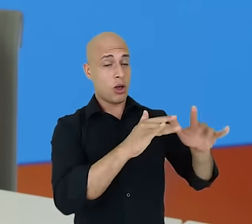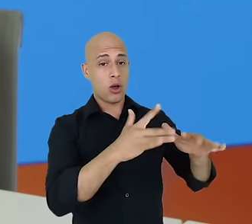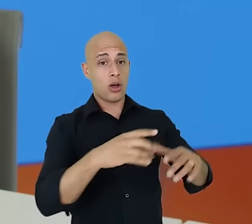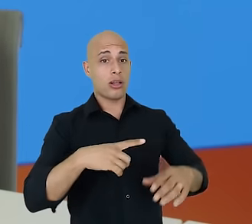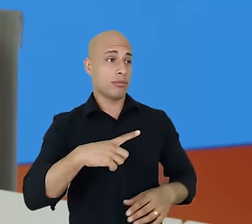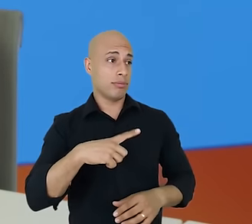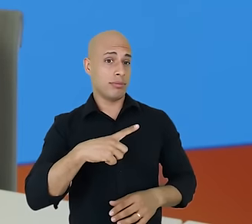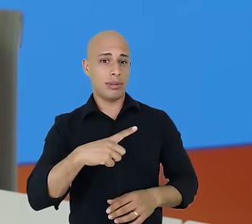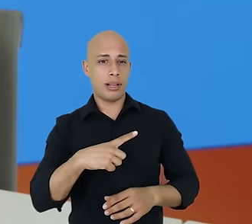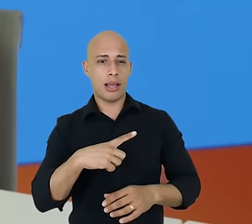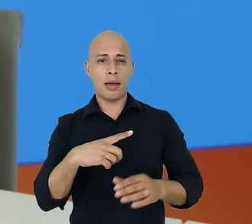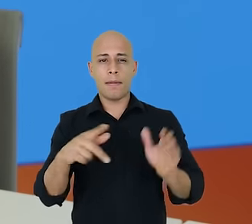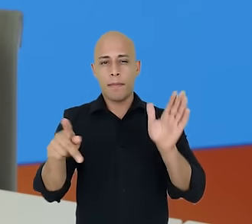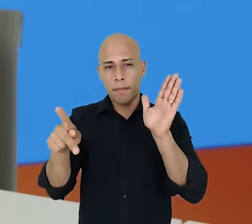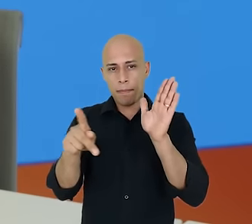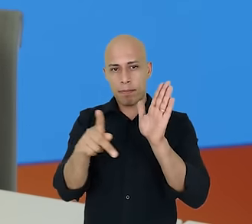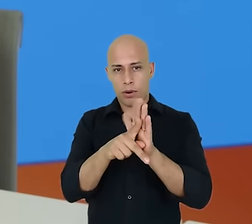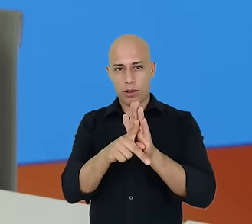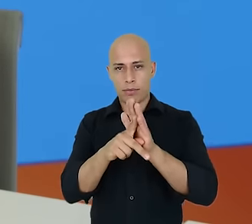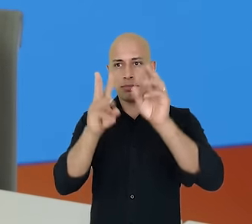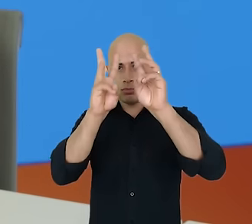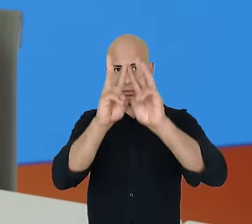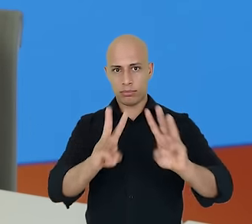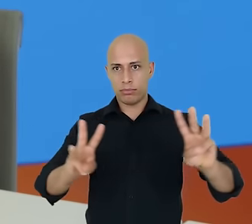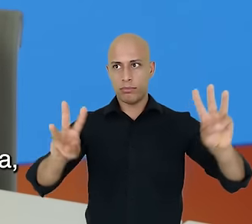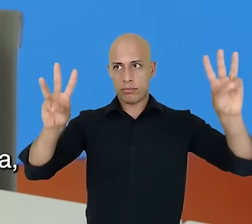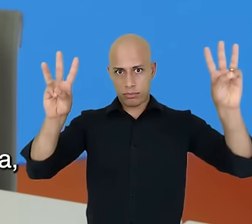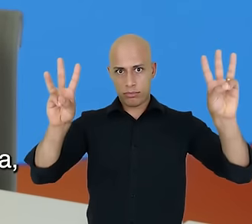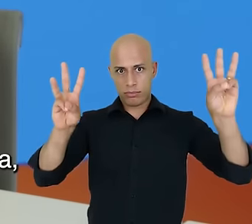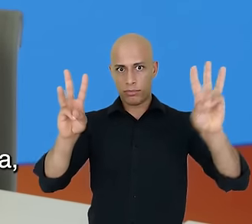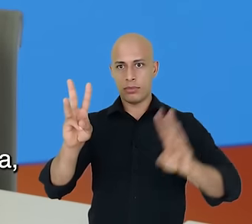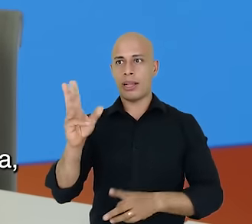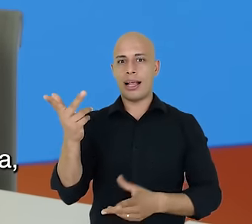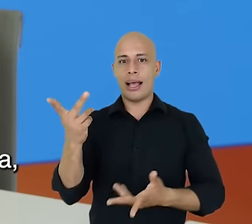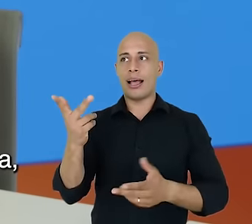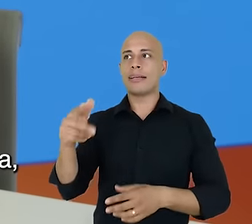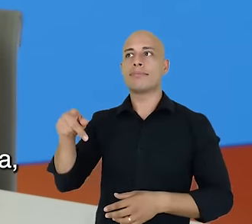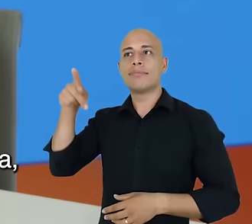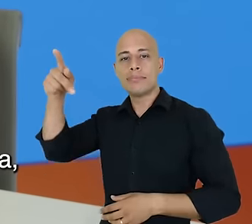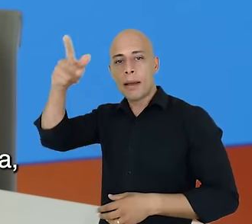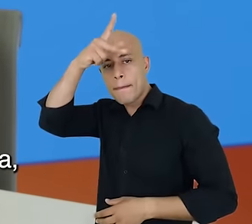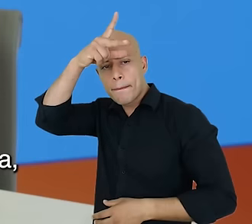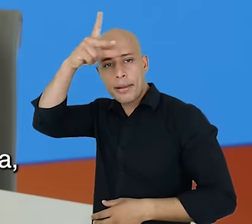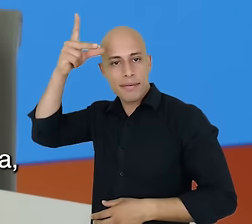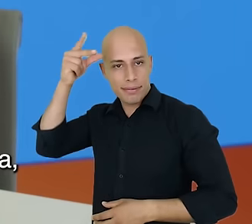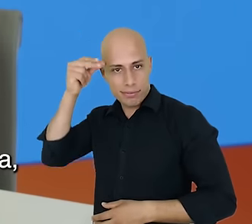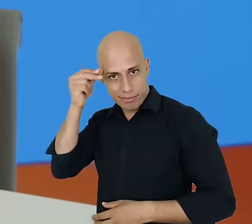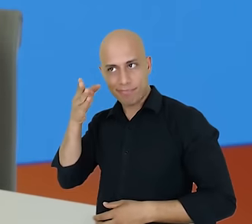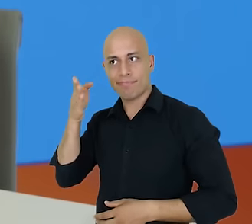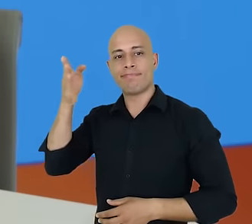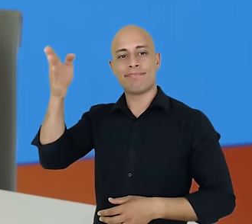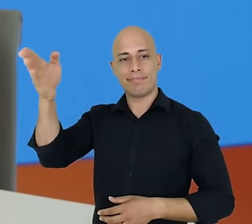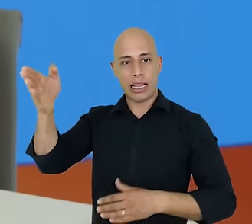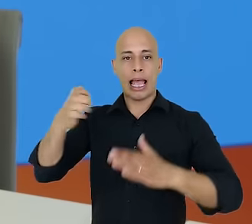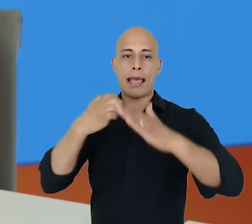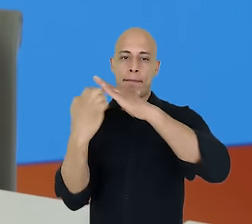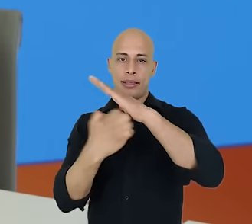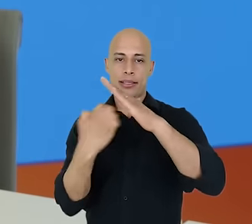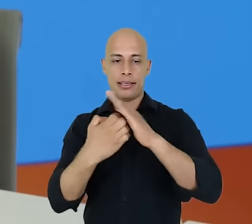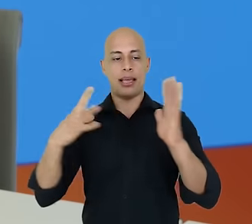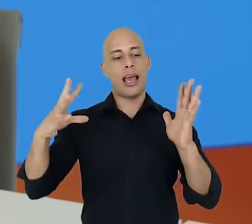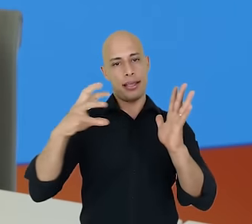tem o site não é no governo é no site da Receita Federal de fato ele vai ter que ir na prefeitura onde ele tem a empresa